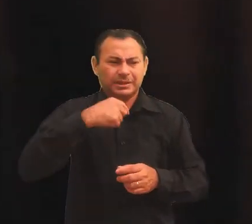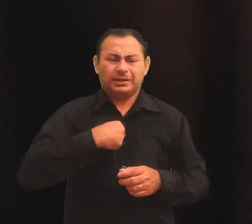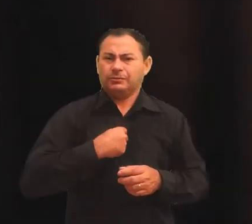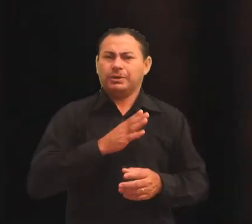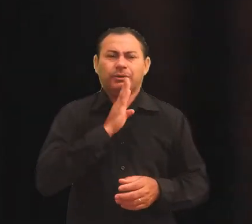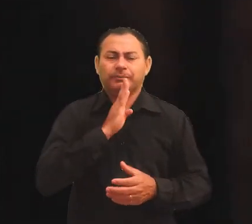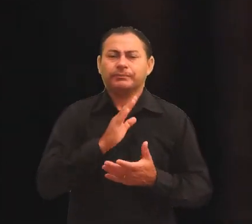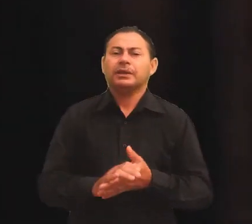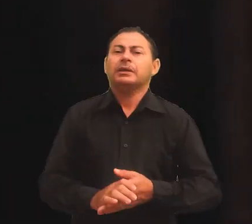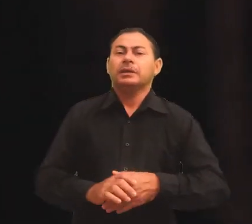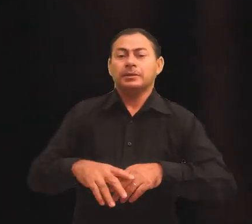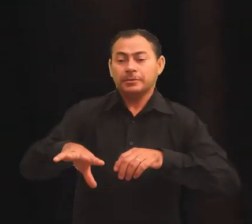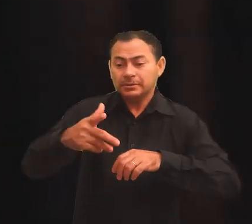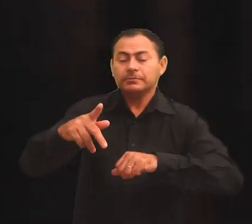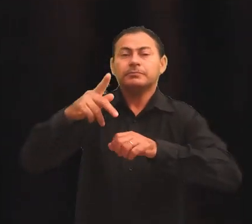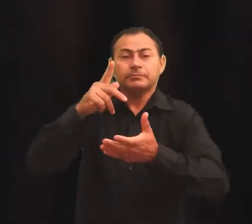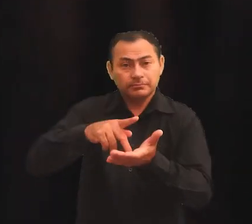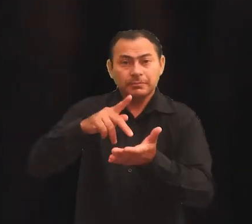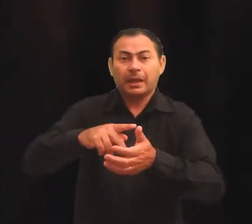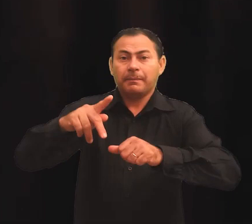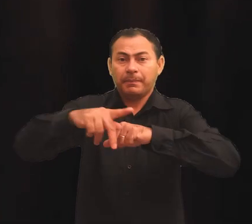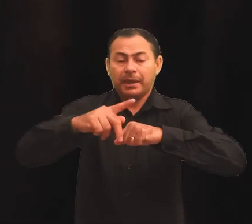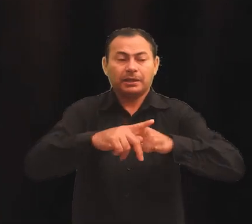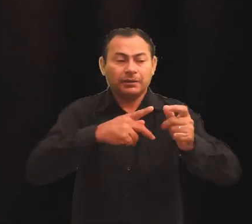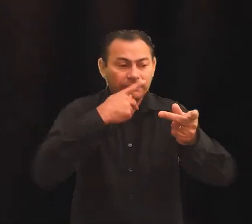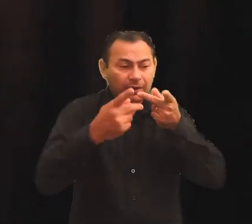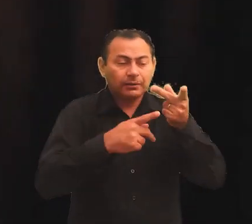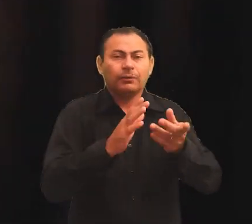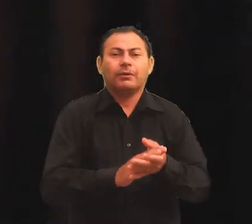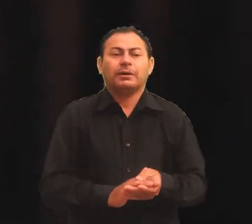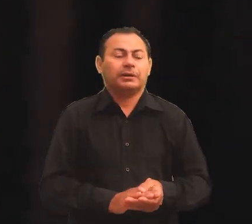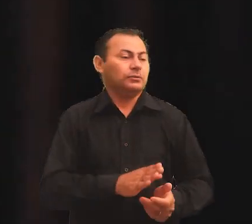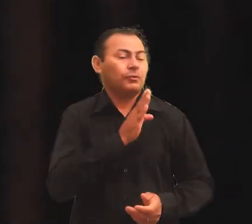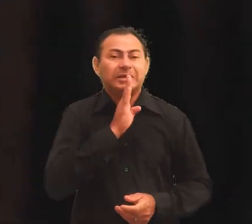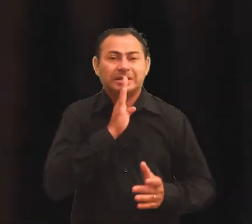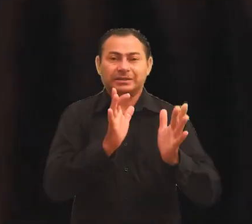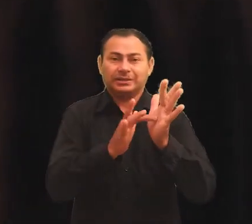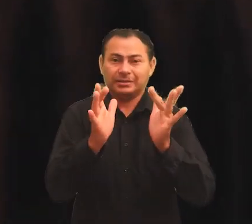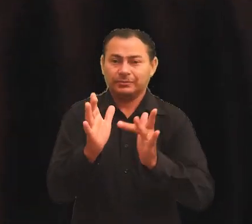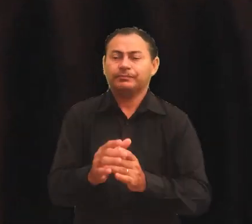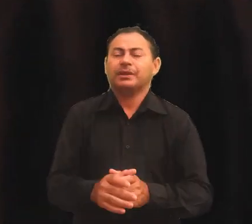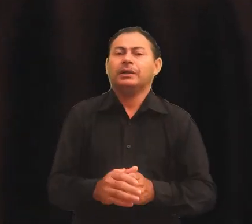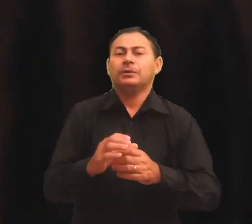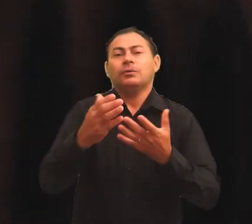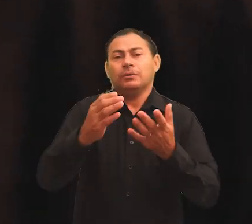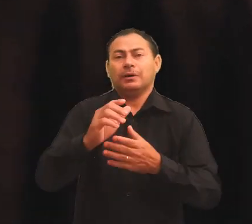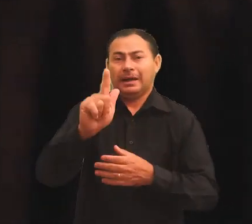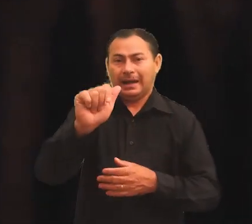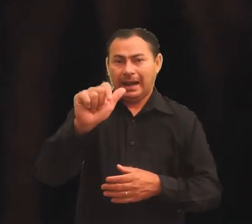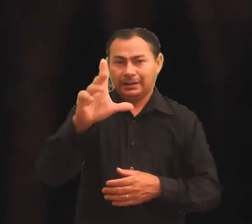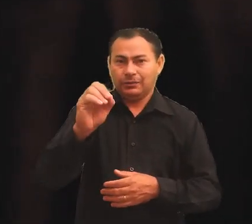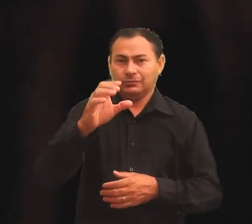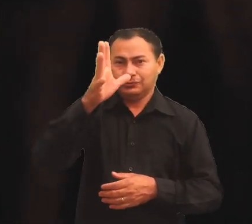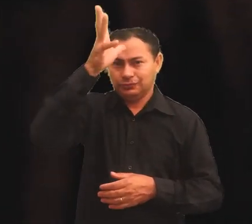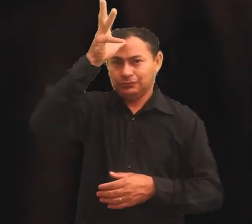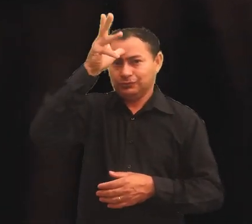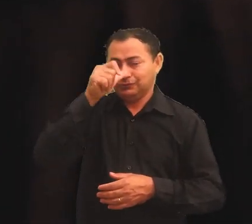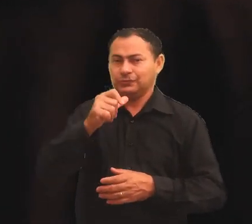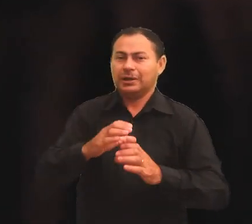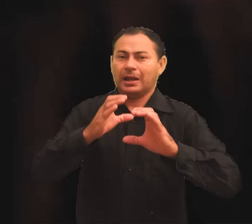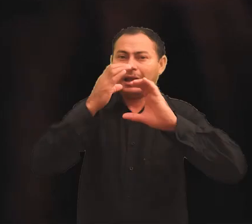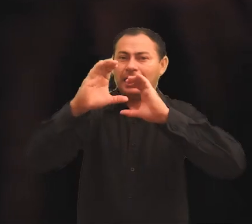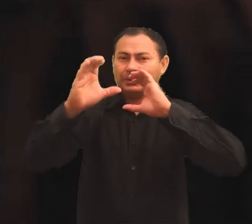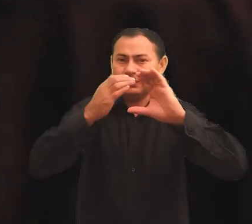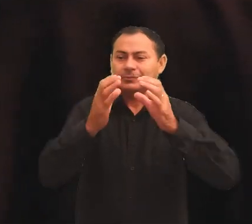letra. Pedro negou 3 vezes que conhecia Jesus, e aí o galo cantou. Depois